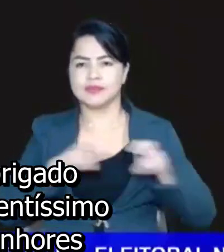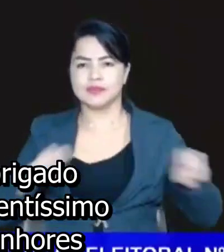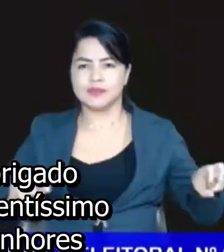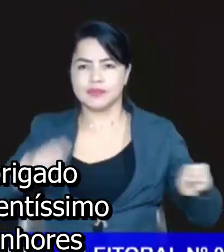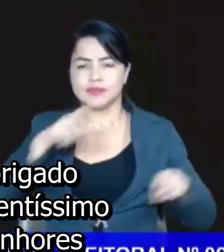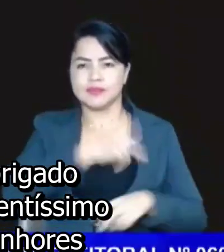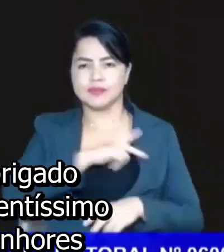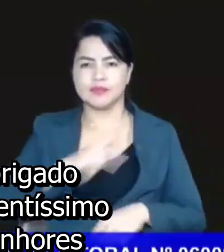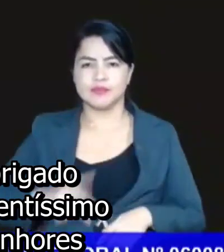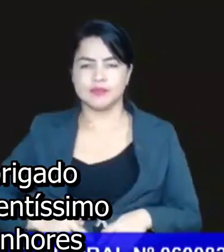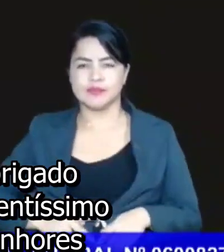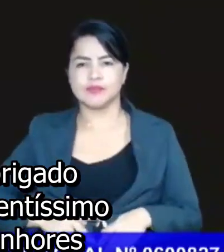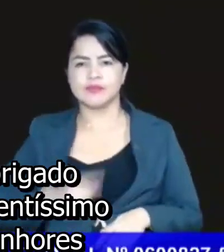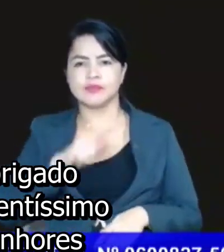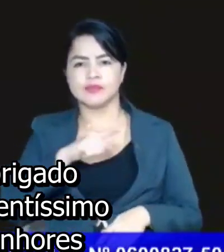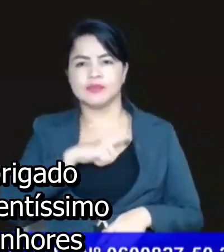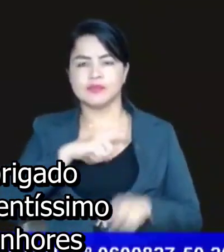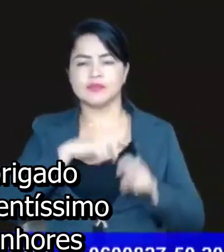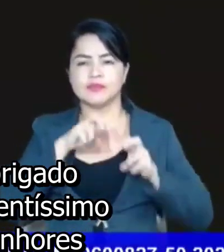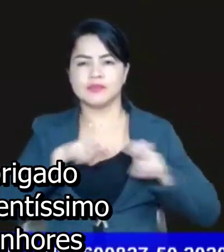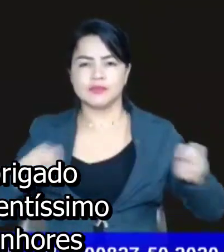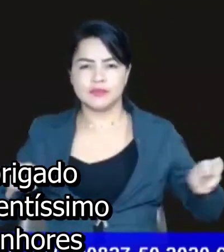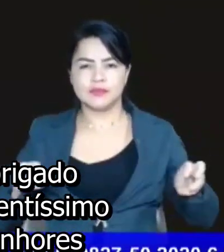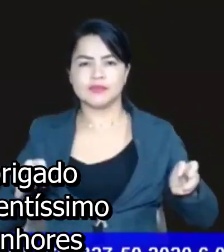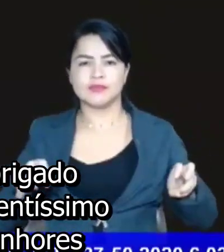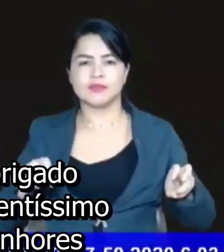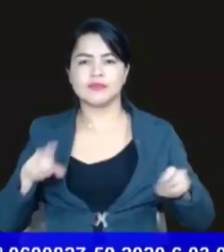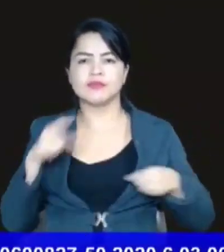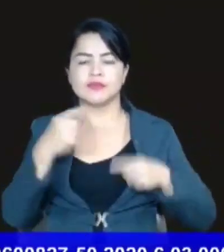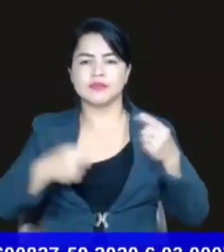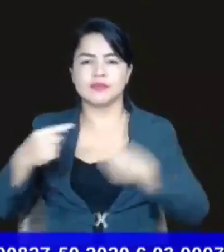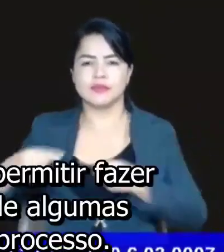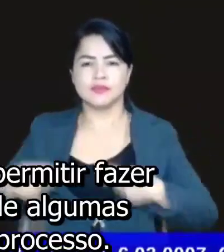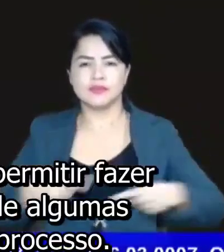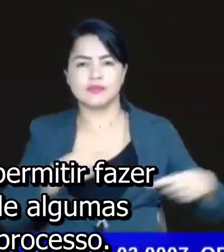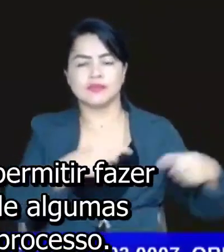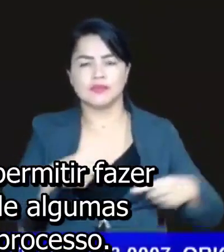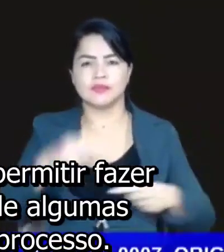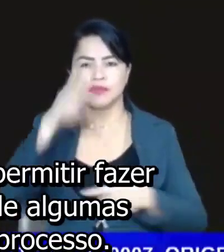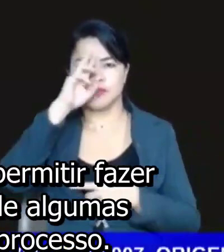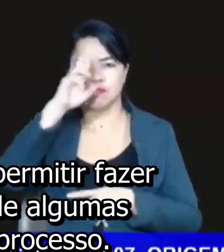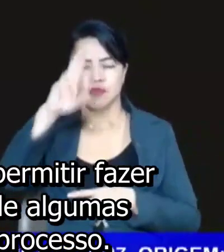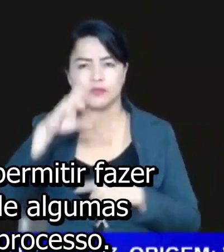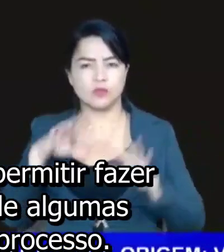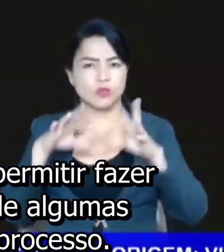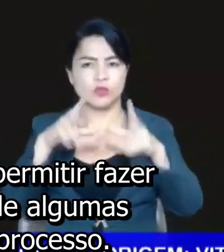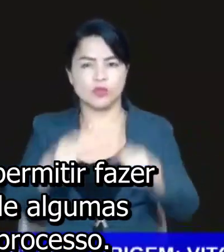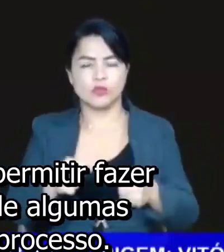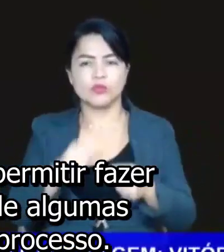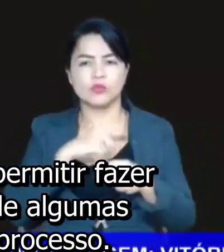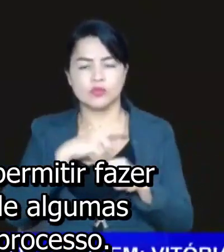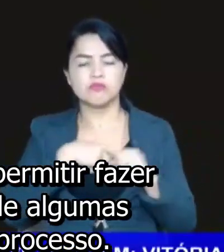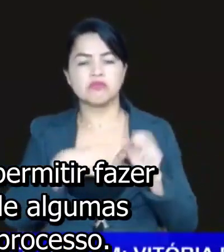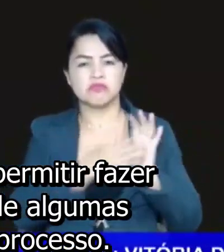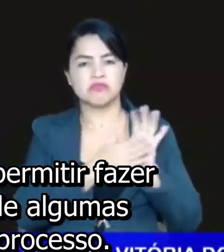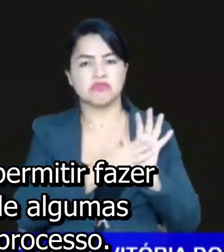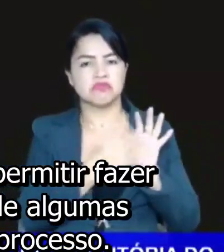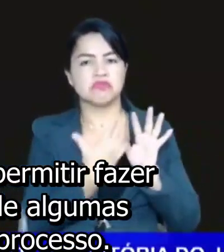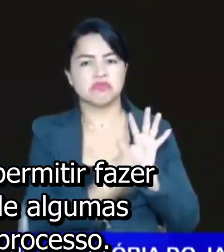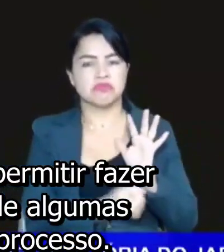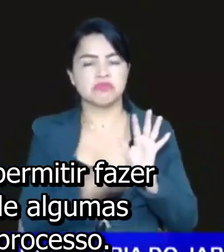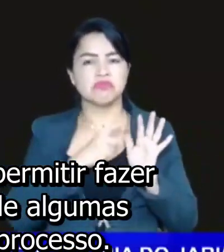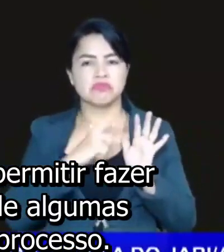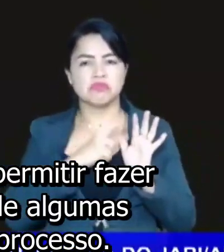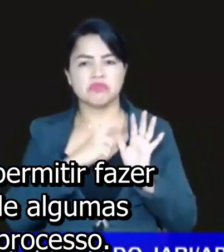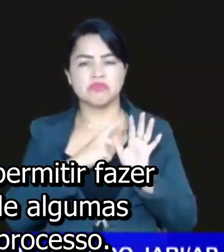assentos. presidente, excelentíssimo Em vídeo relator, chamada excelentíssimos Procurador do senadores, Ministério Público, senhoras e Dr. senhores, Pablo, ao o Ministério fundo Público parede Eleitoral branca reitera o desfocada. parecer, e vou Dr. Pablo